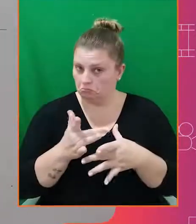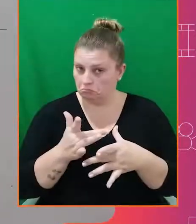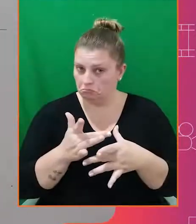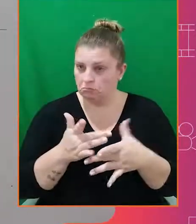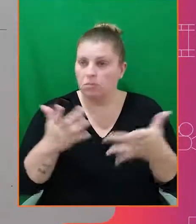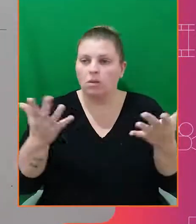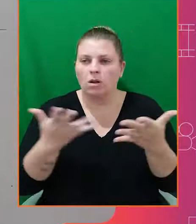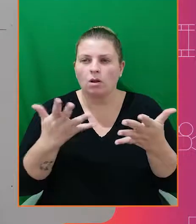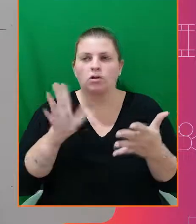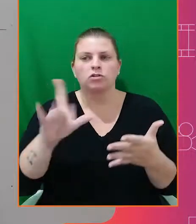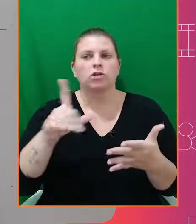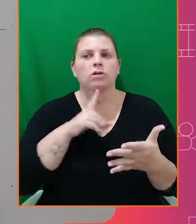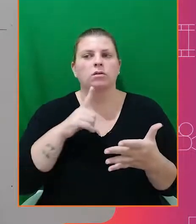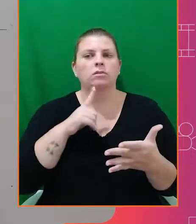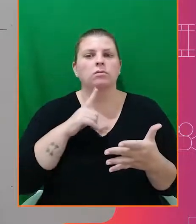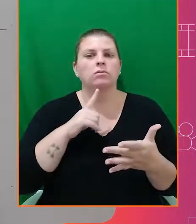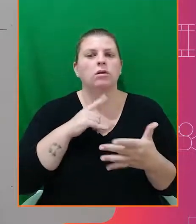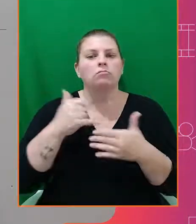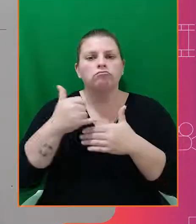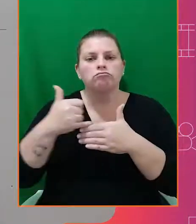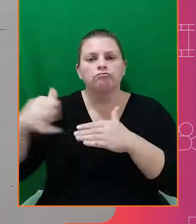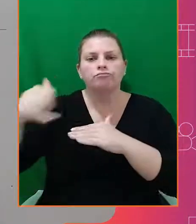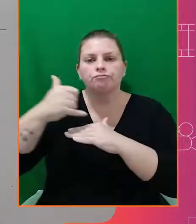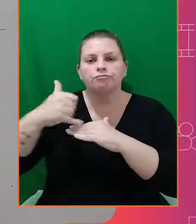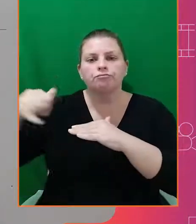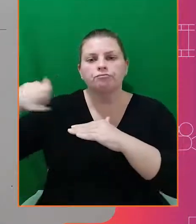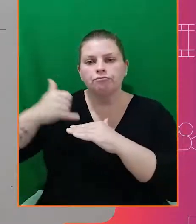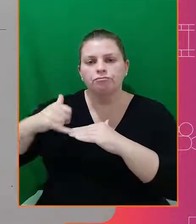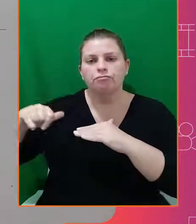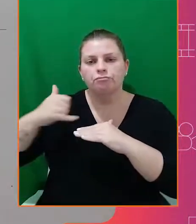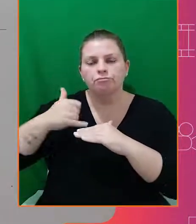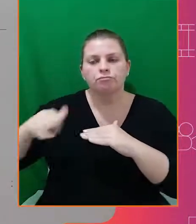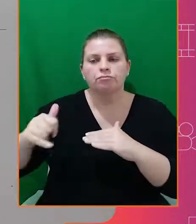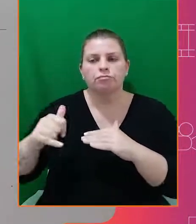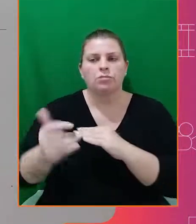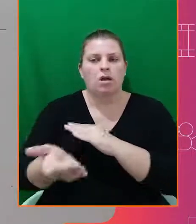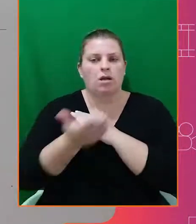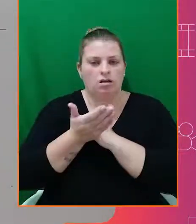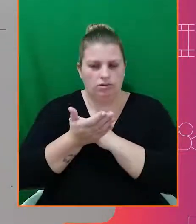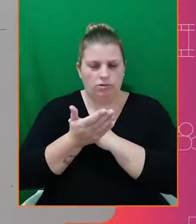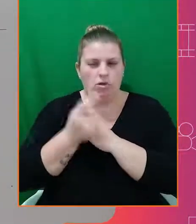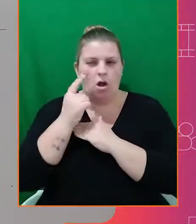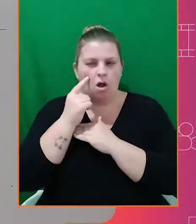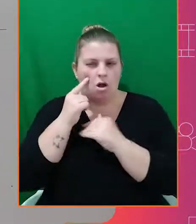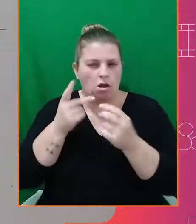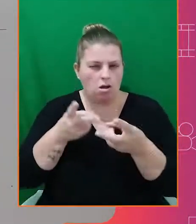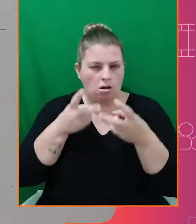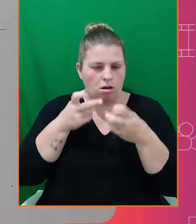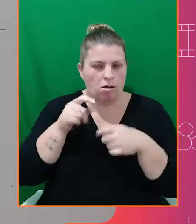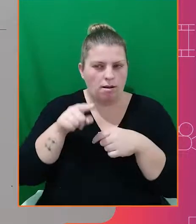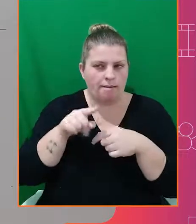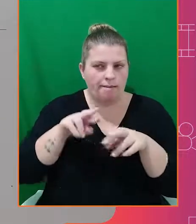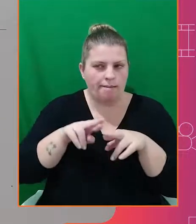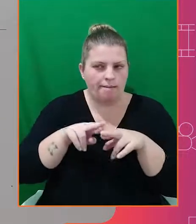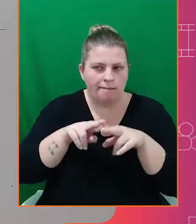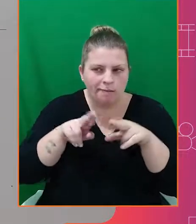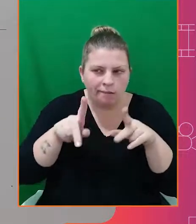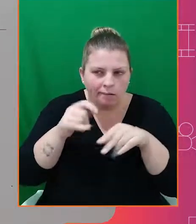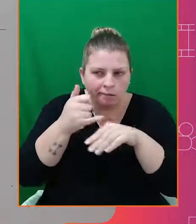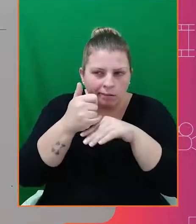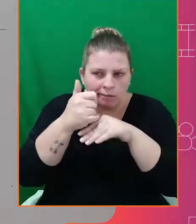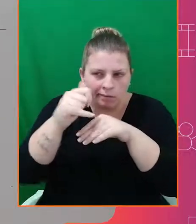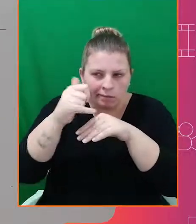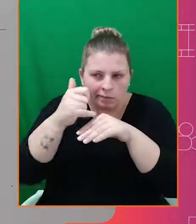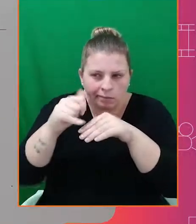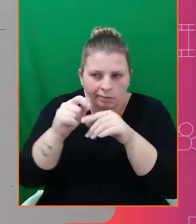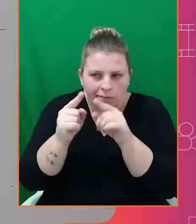Pronto! Agora eu tenho algumas outras marcações que vão me ajudar a fazer essa divisão. Repare que aqui a diferença entre as